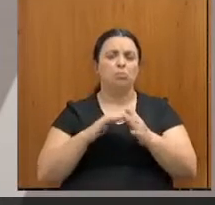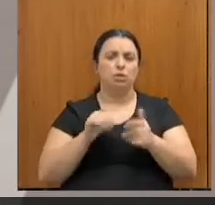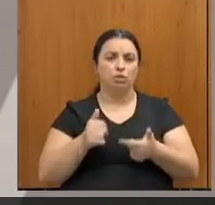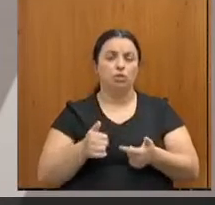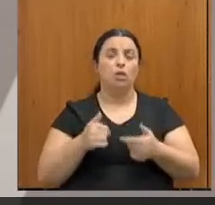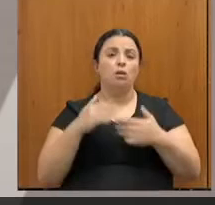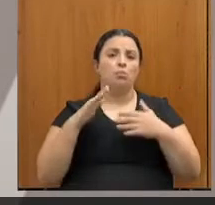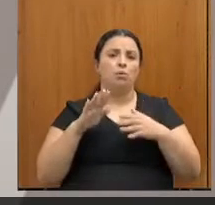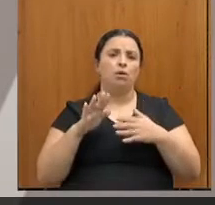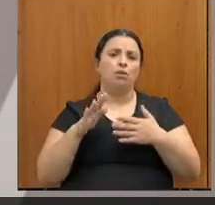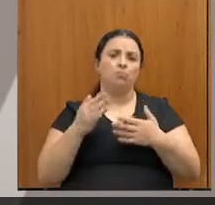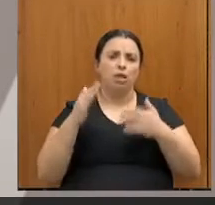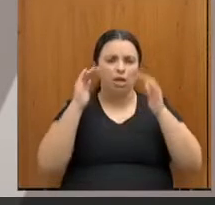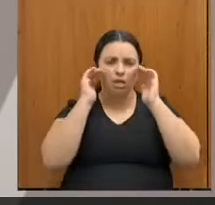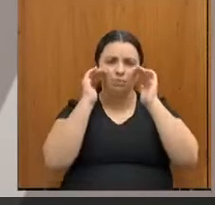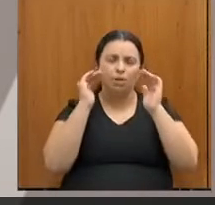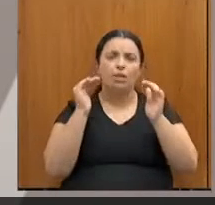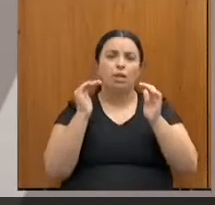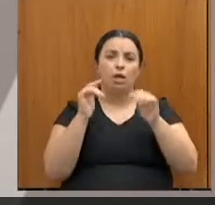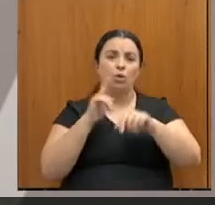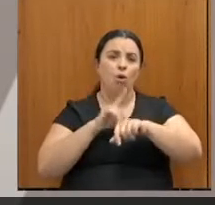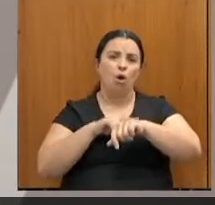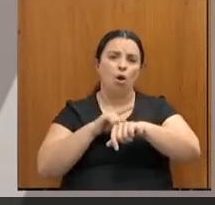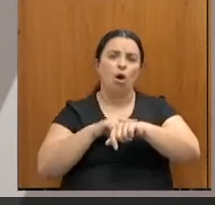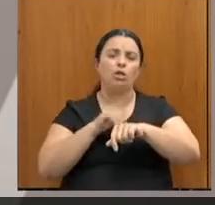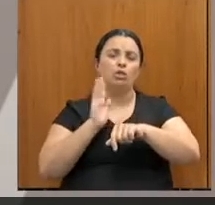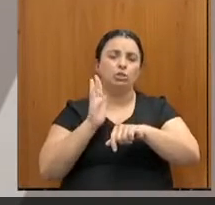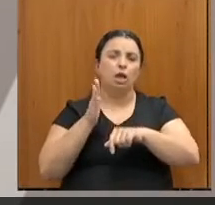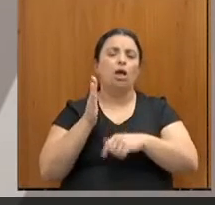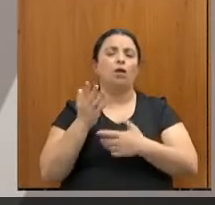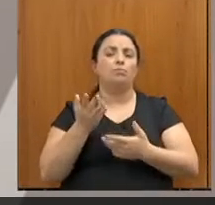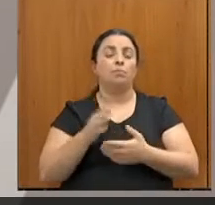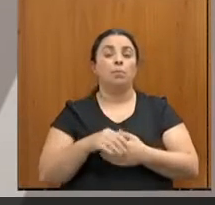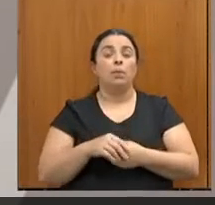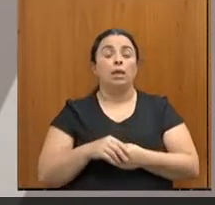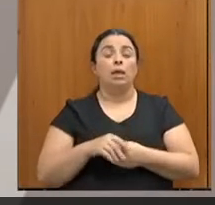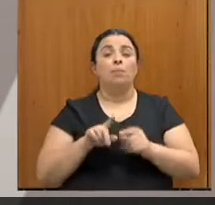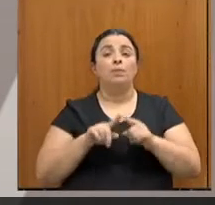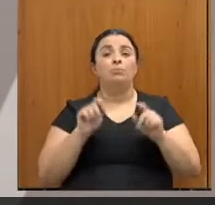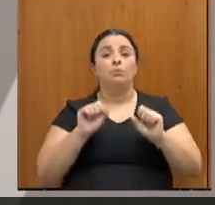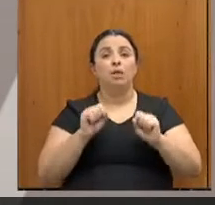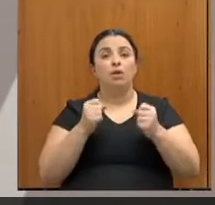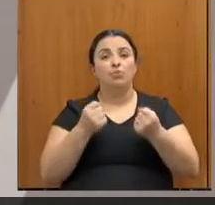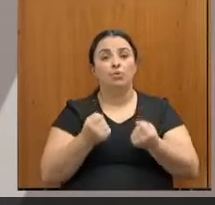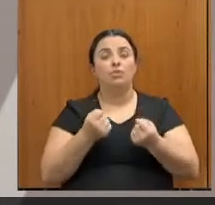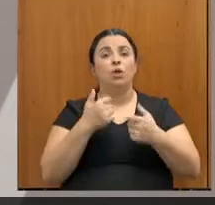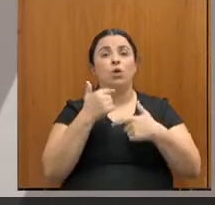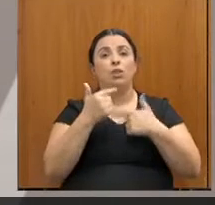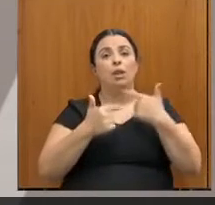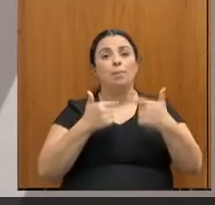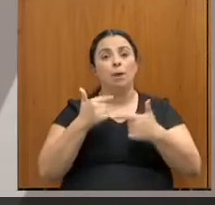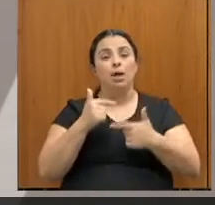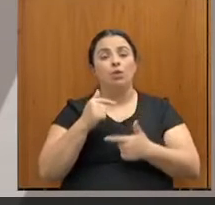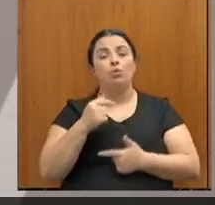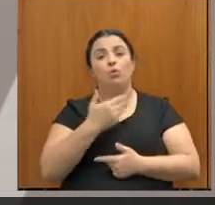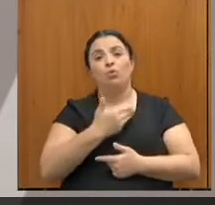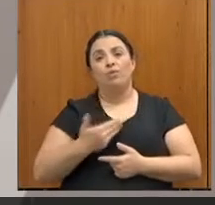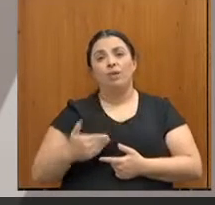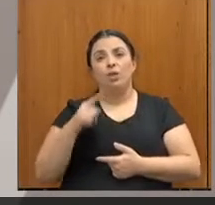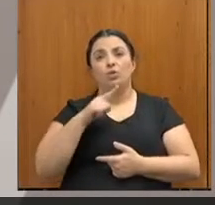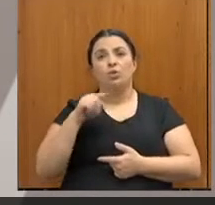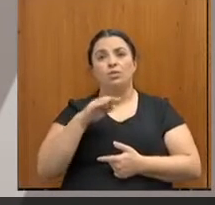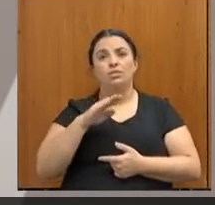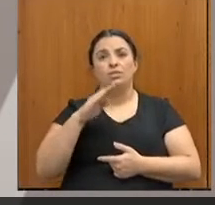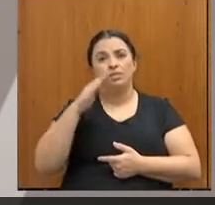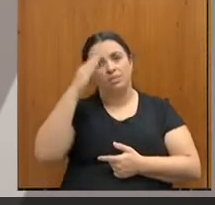respeito avançada do horário eu só não podia deixar aqui de ressaltar o trabalho que o governo Zema vem desenvolvendo